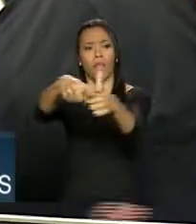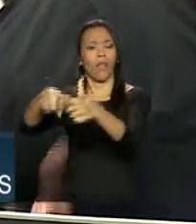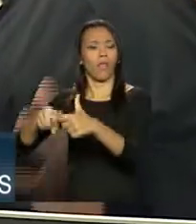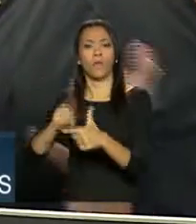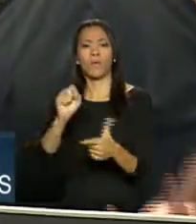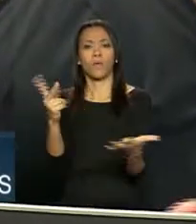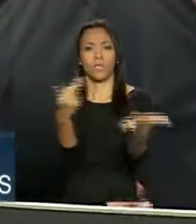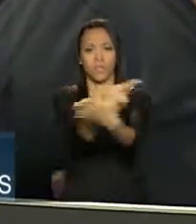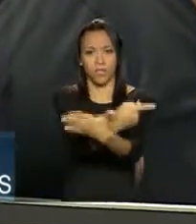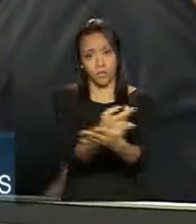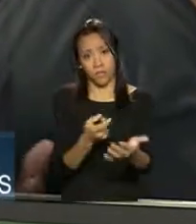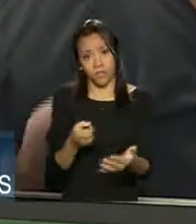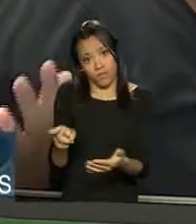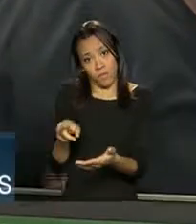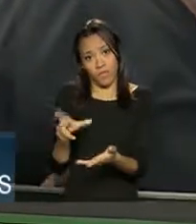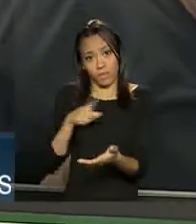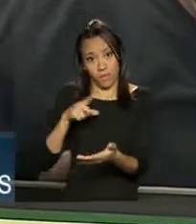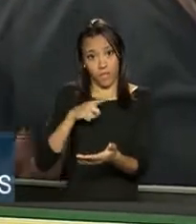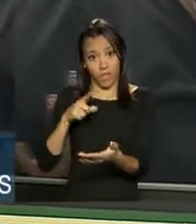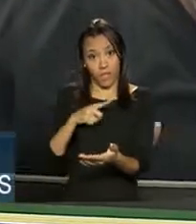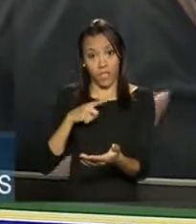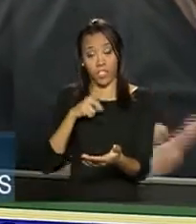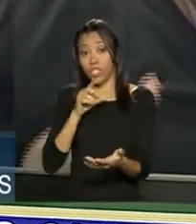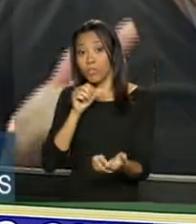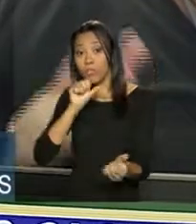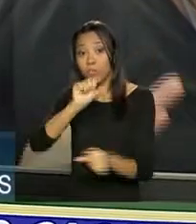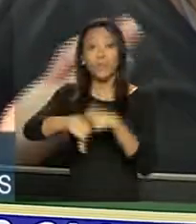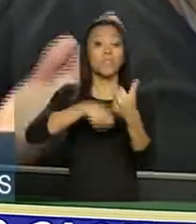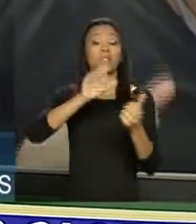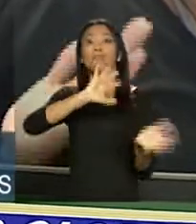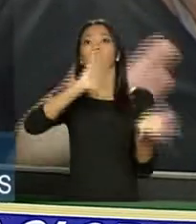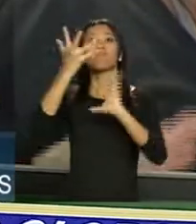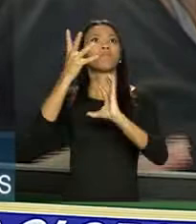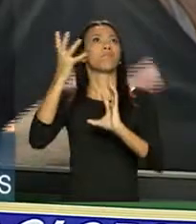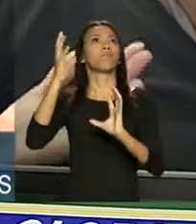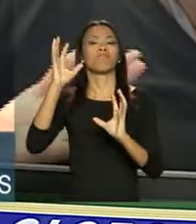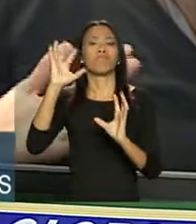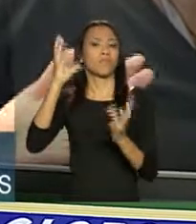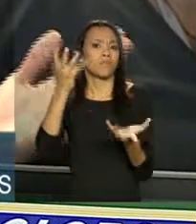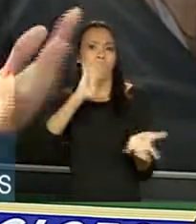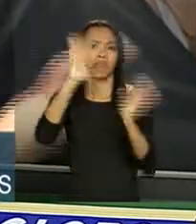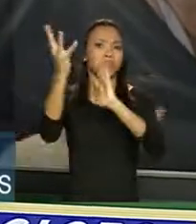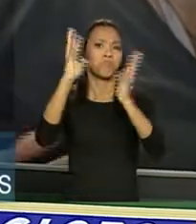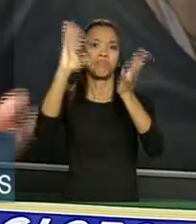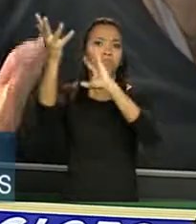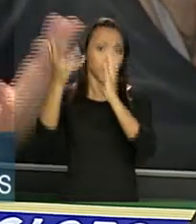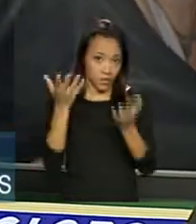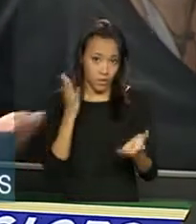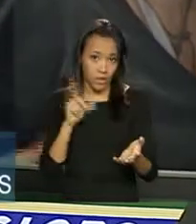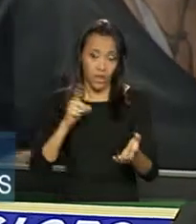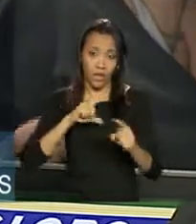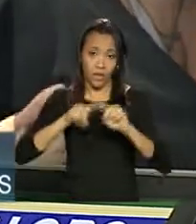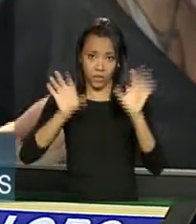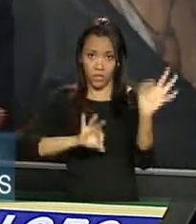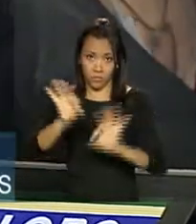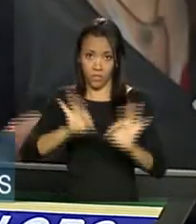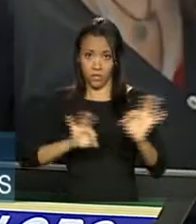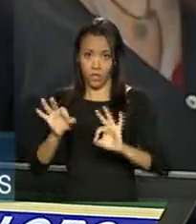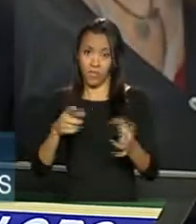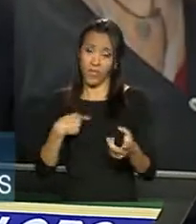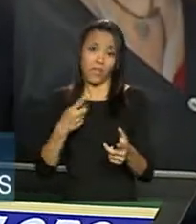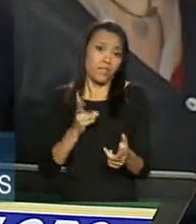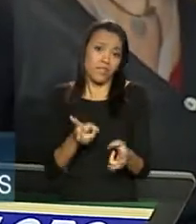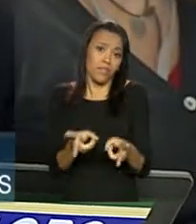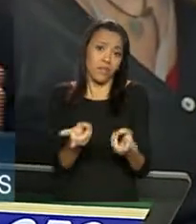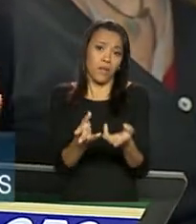vem a segunda parte da minha pergunta queria saber se o senhor trabalham com cenário de mudanças climáticas de que a partir de agora a situação não vai deixar de ser